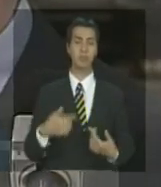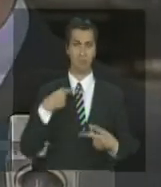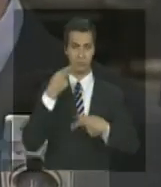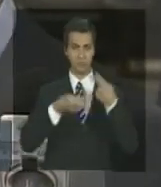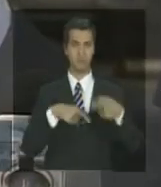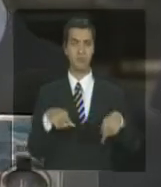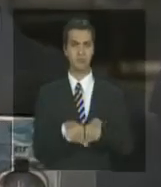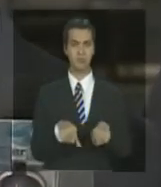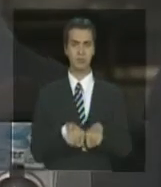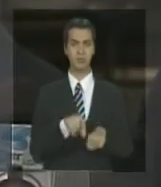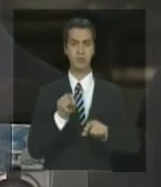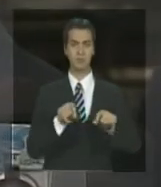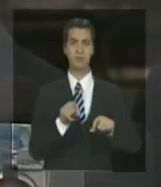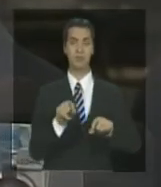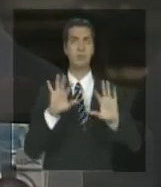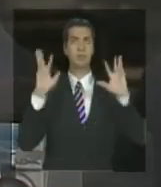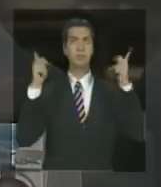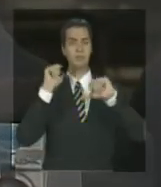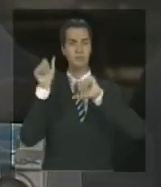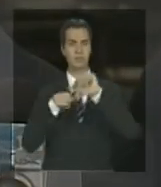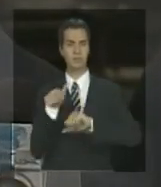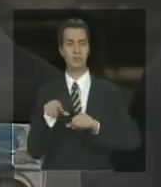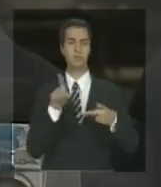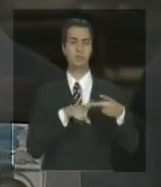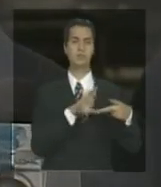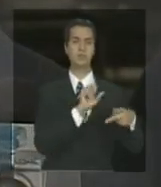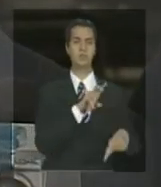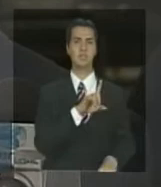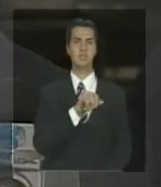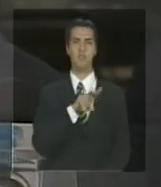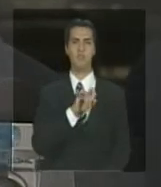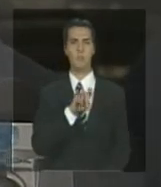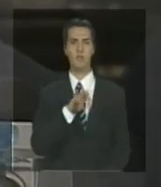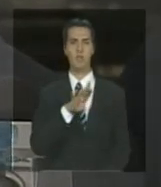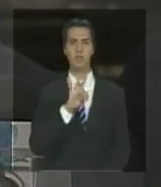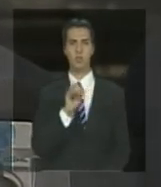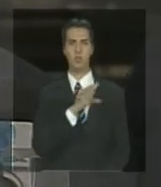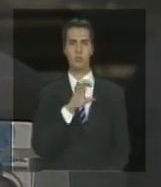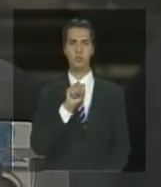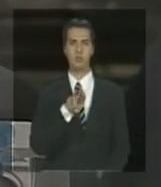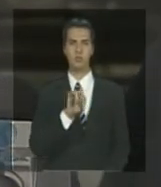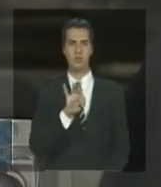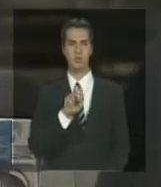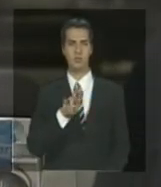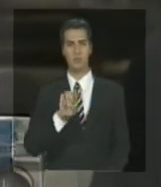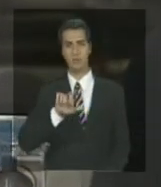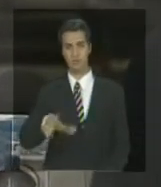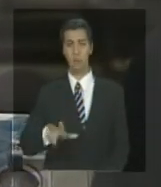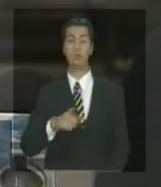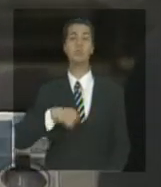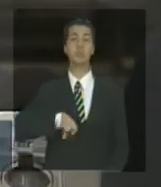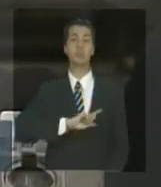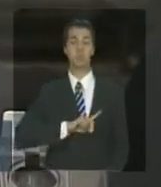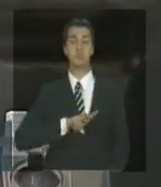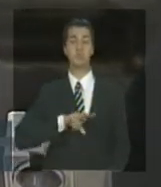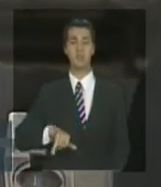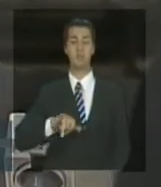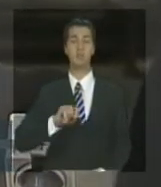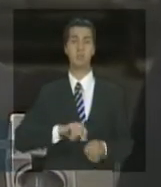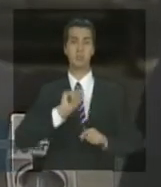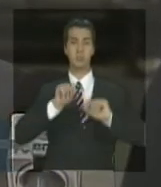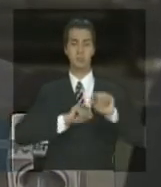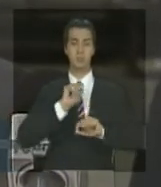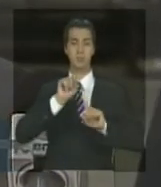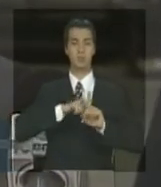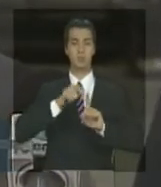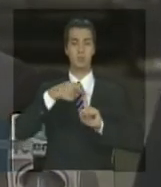no vínculo entre mudança do clima e desenvolvimento sustentável, nós disporemos, no Rio de Janeiro, em